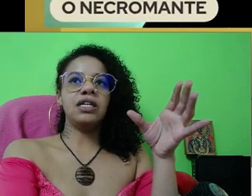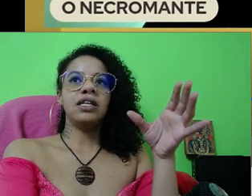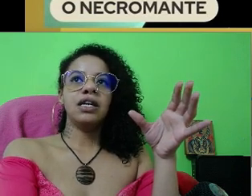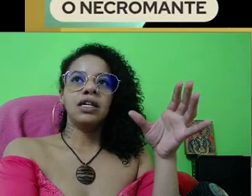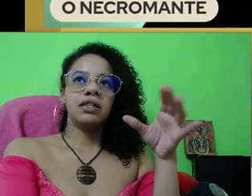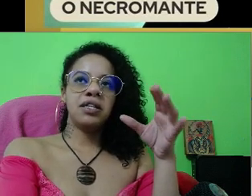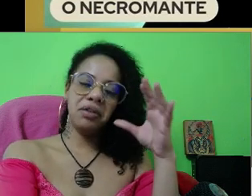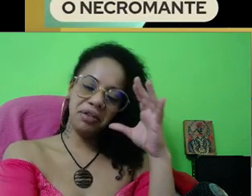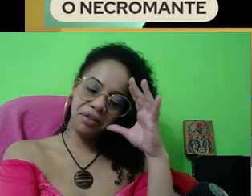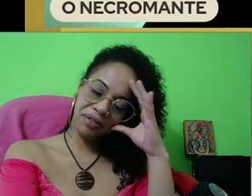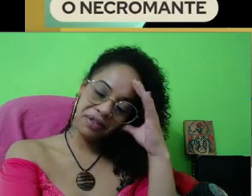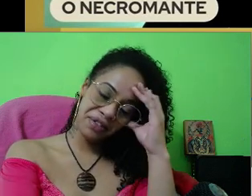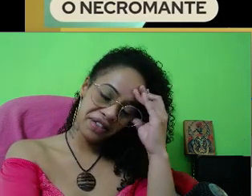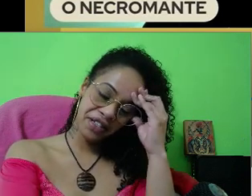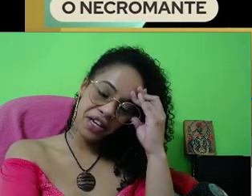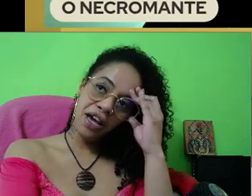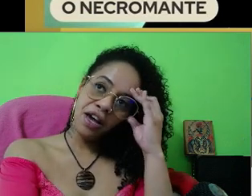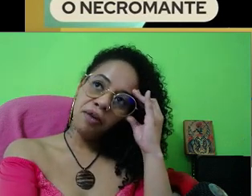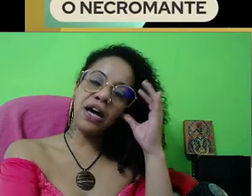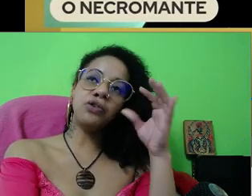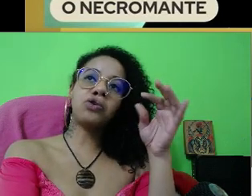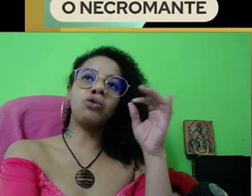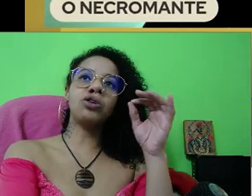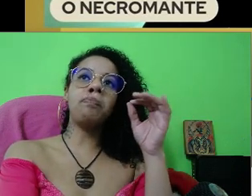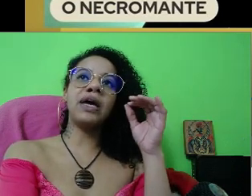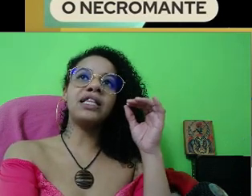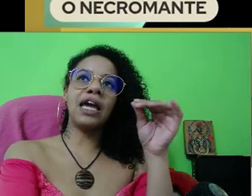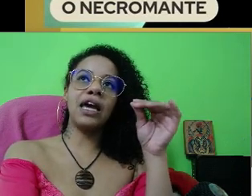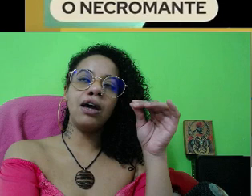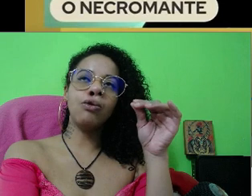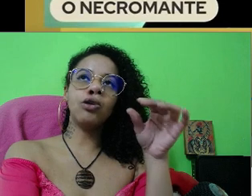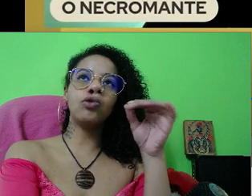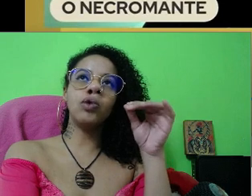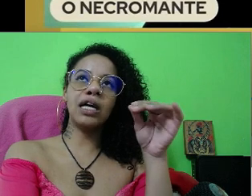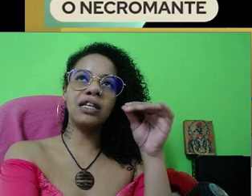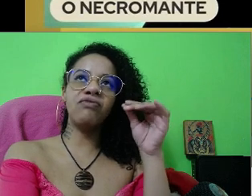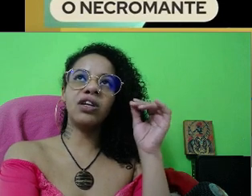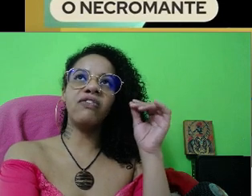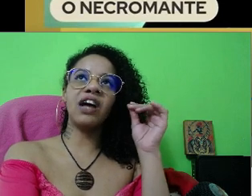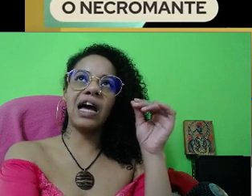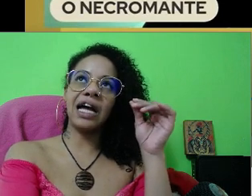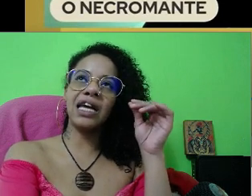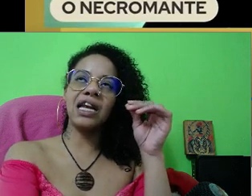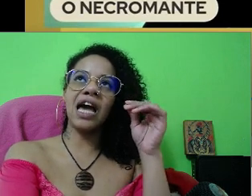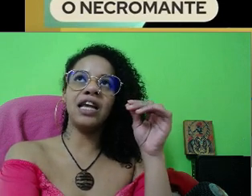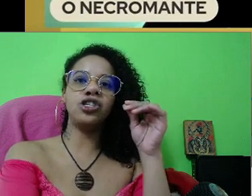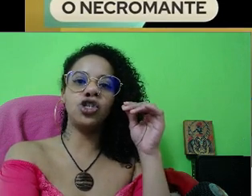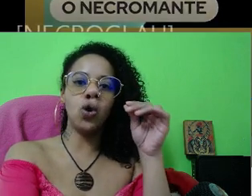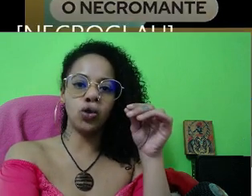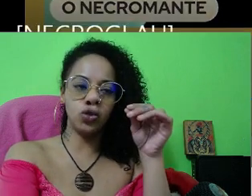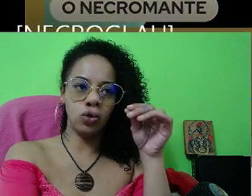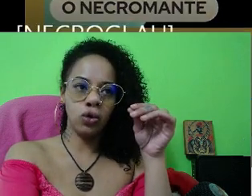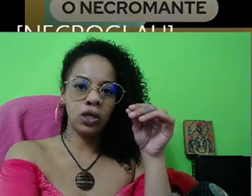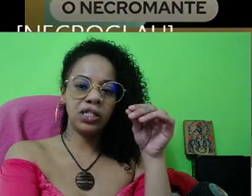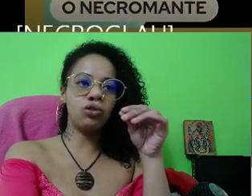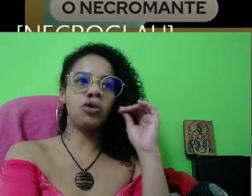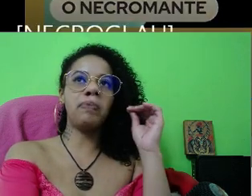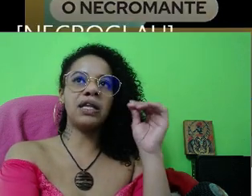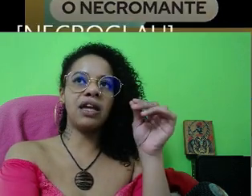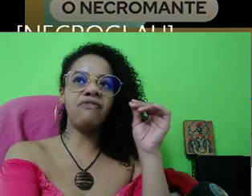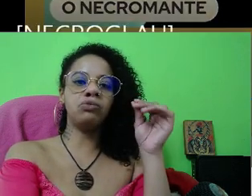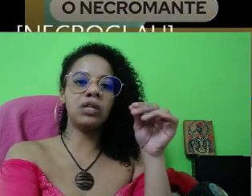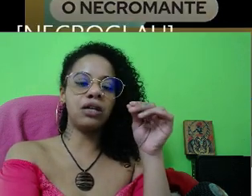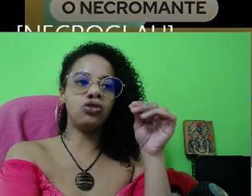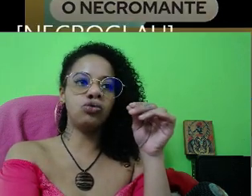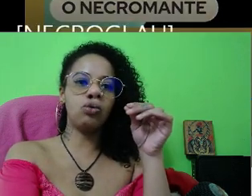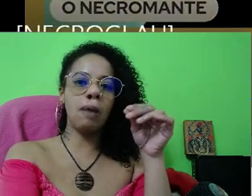tipo assim mano contra o PT o Lula teve que falar que ele é religioso sendo